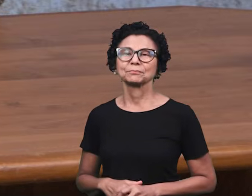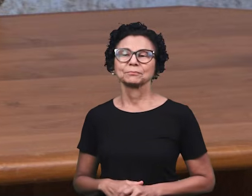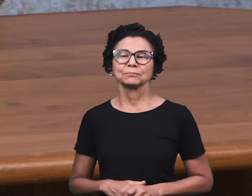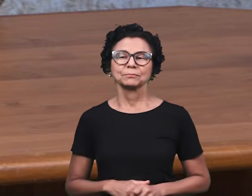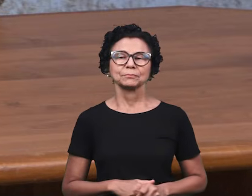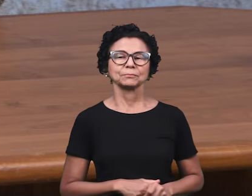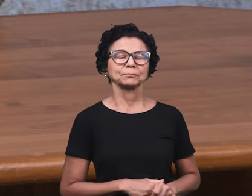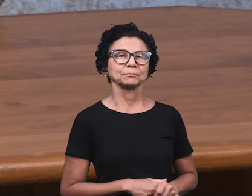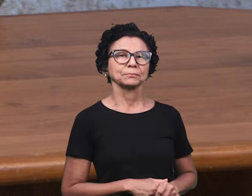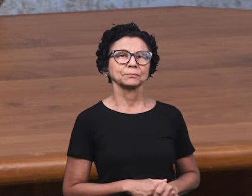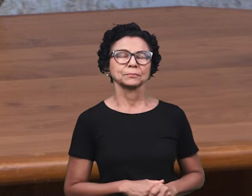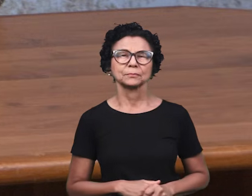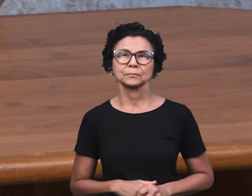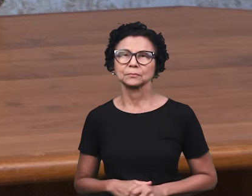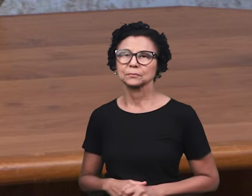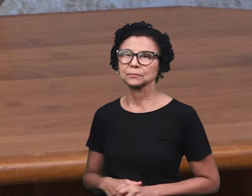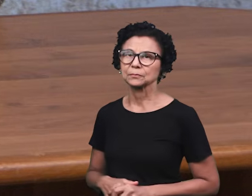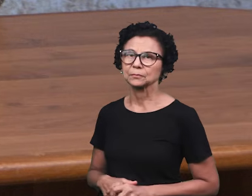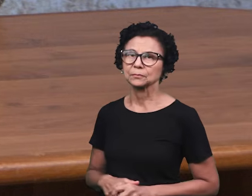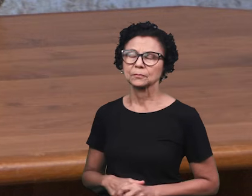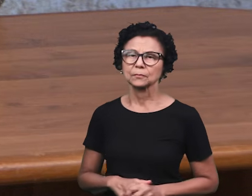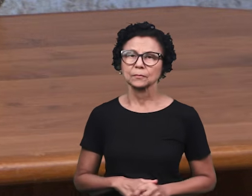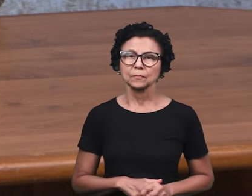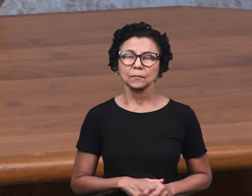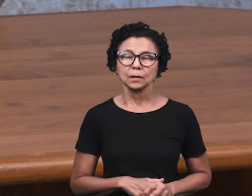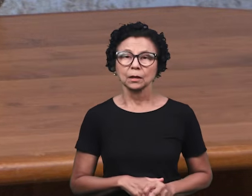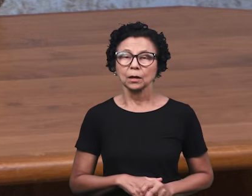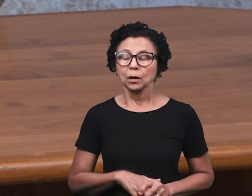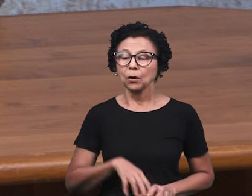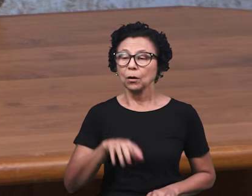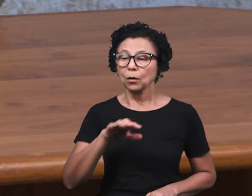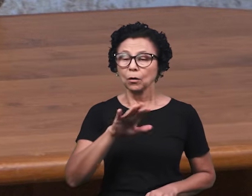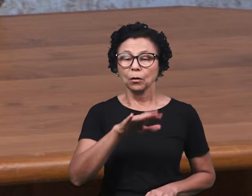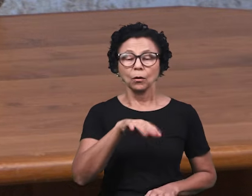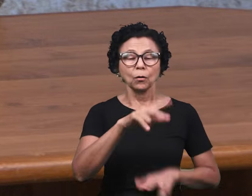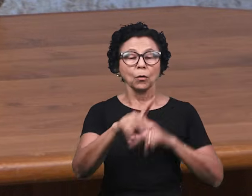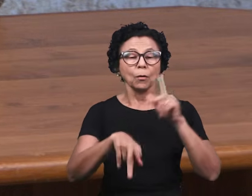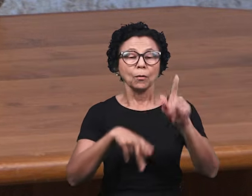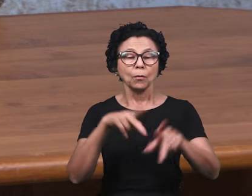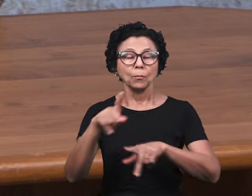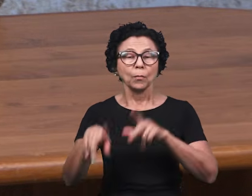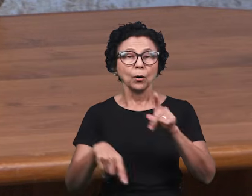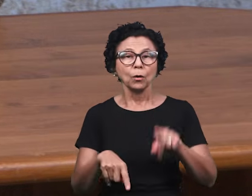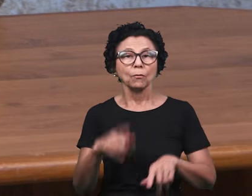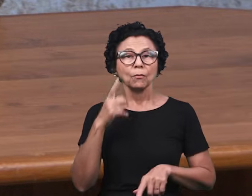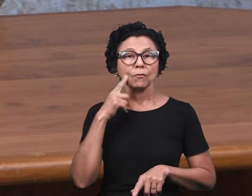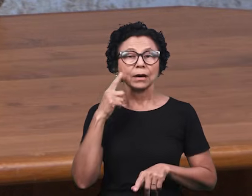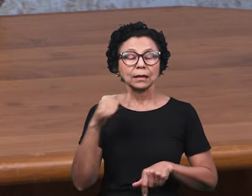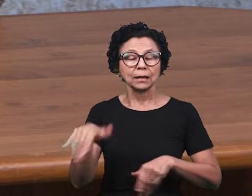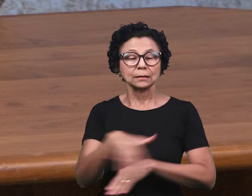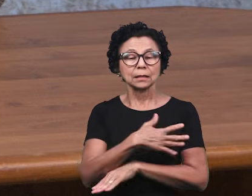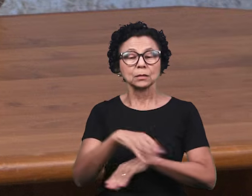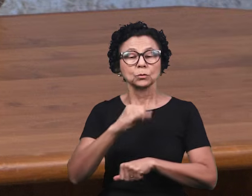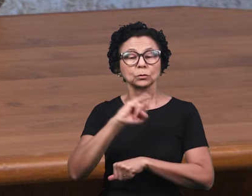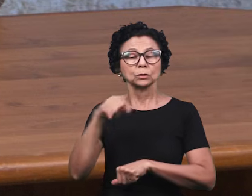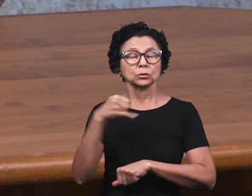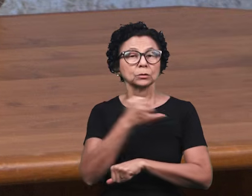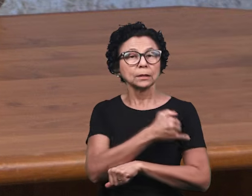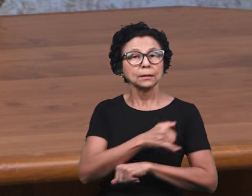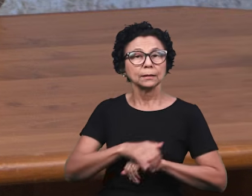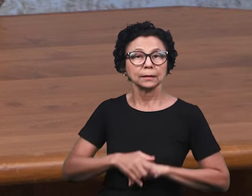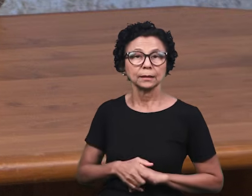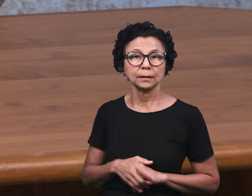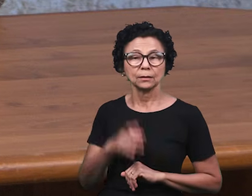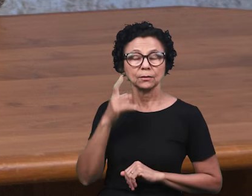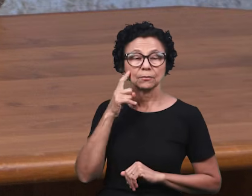Dai voltas às ruas de Jerusalém e vede agora e informai-vos e buscai